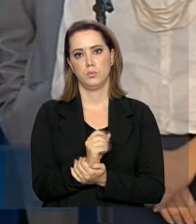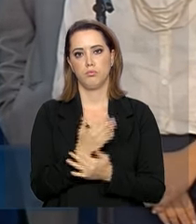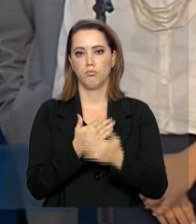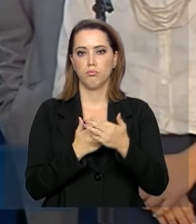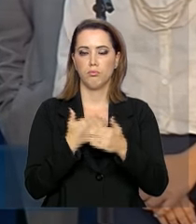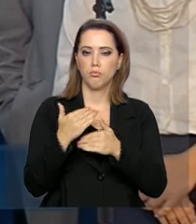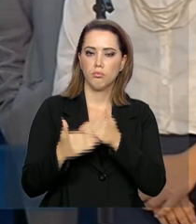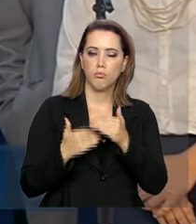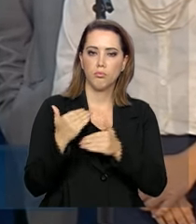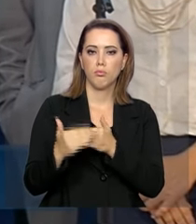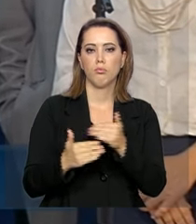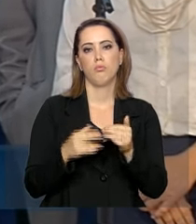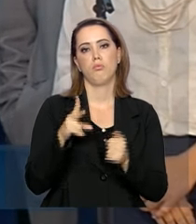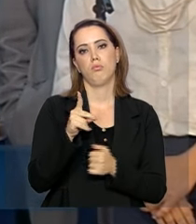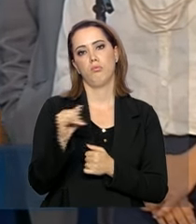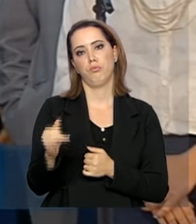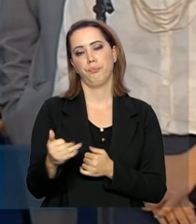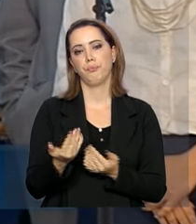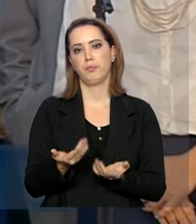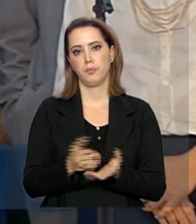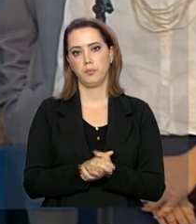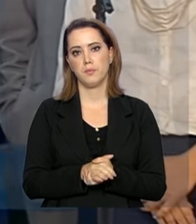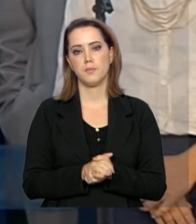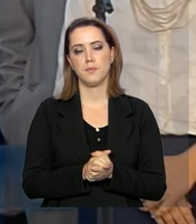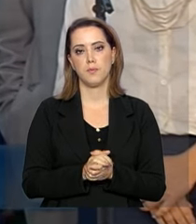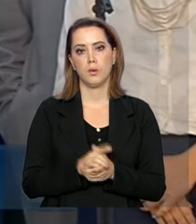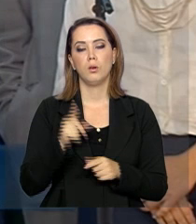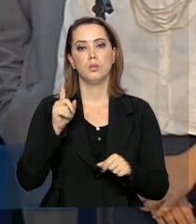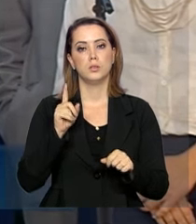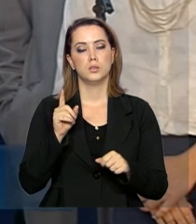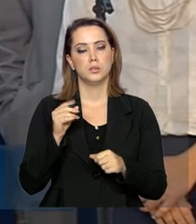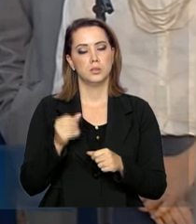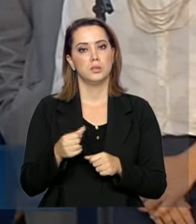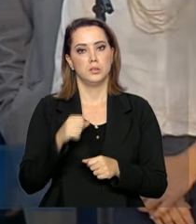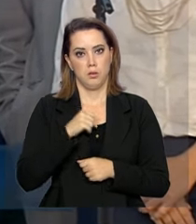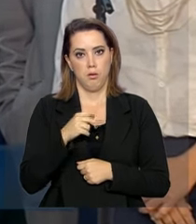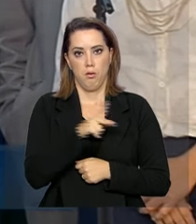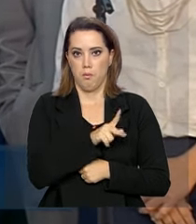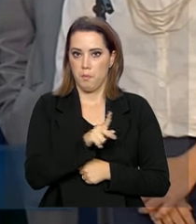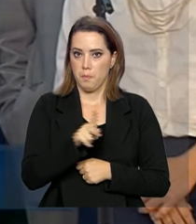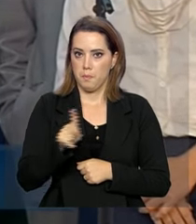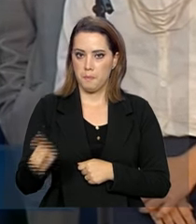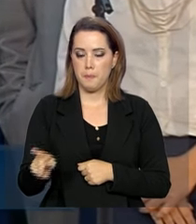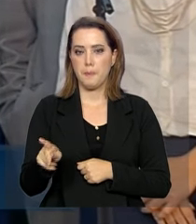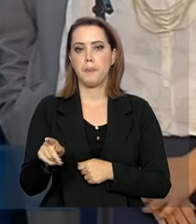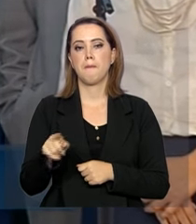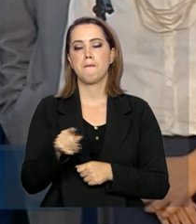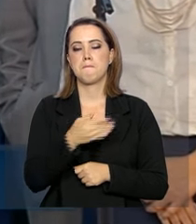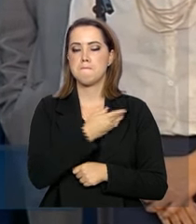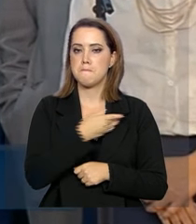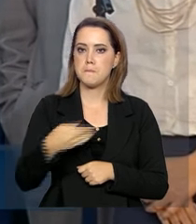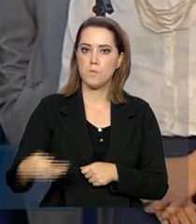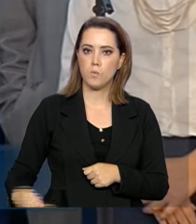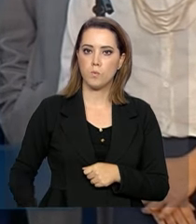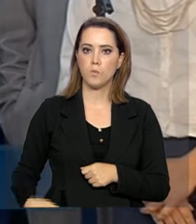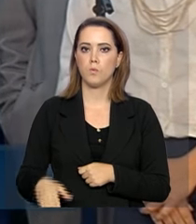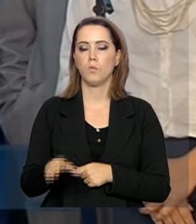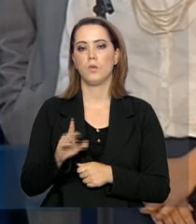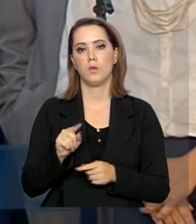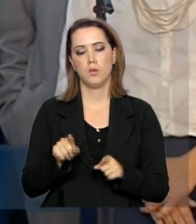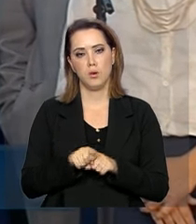ao longo dos últimos dias, e na condição de chefe de Estado e de governo,